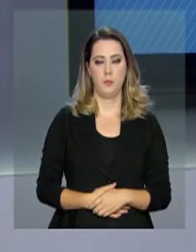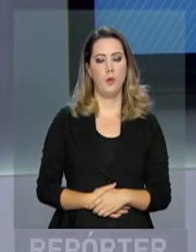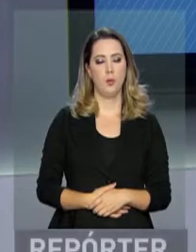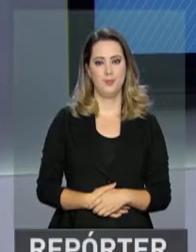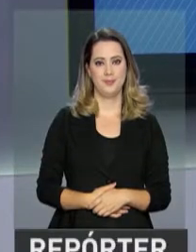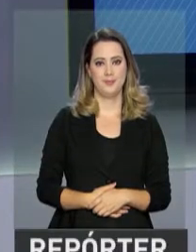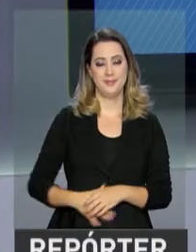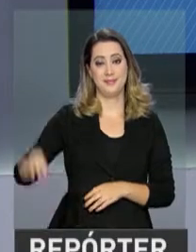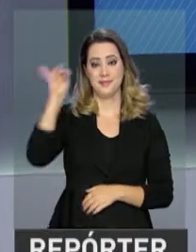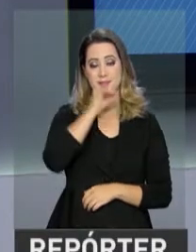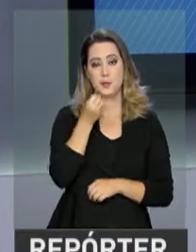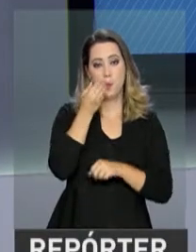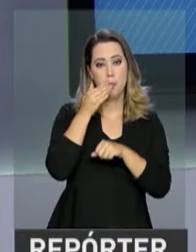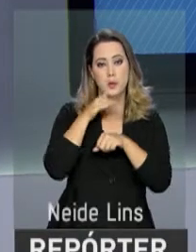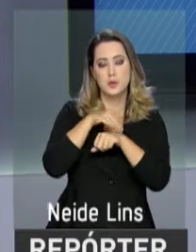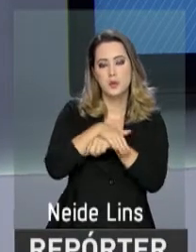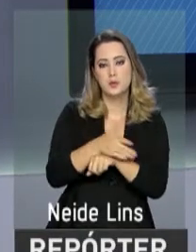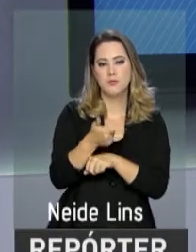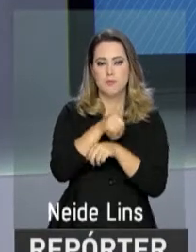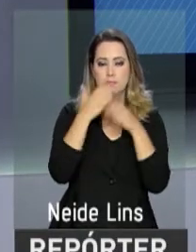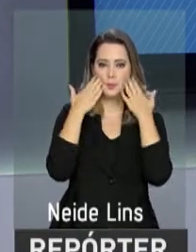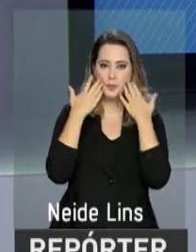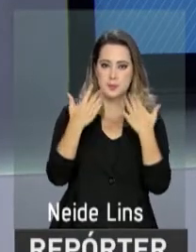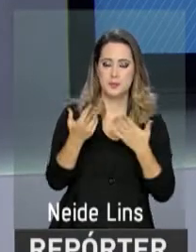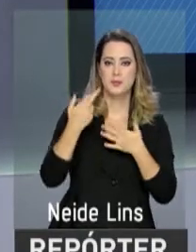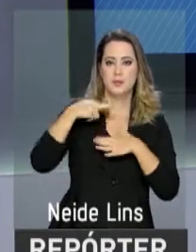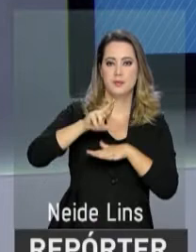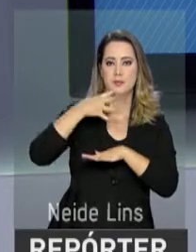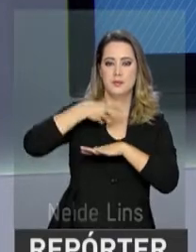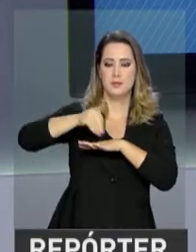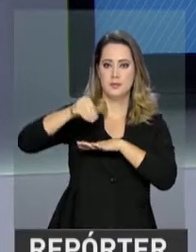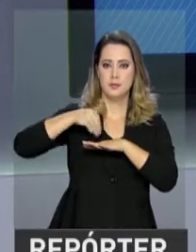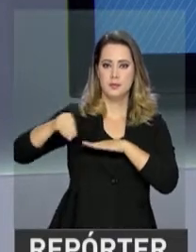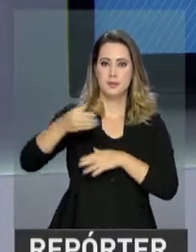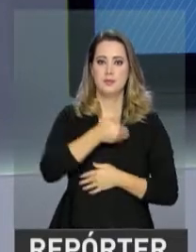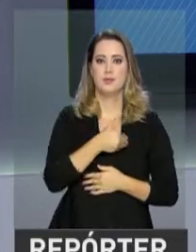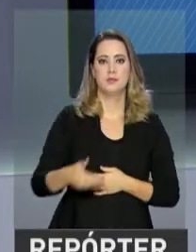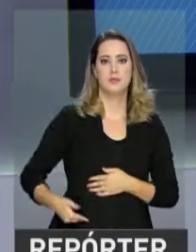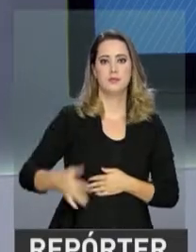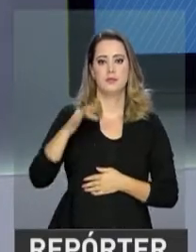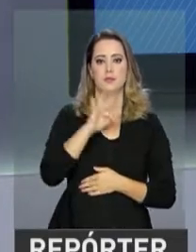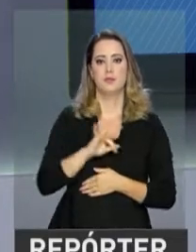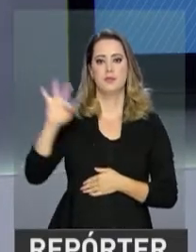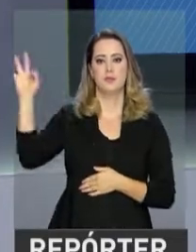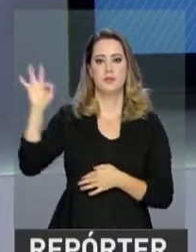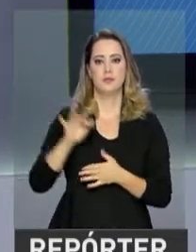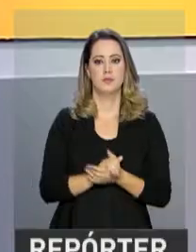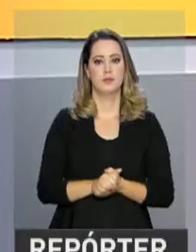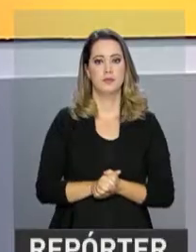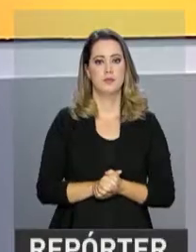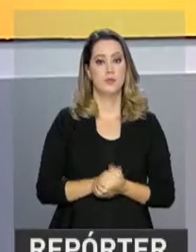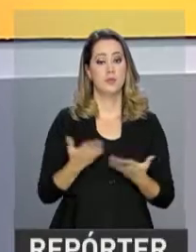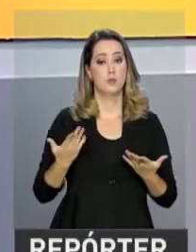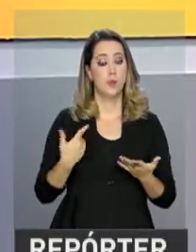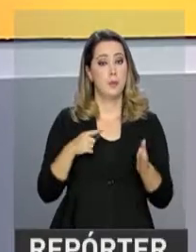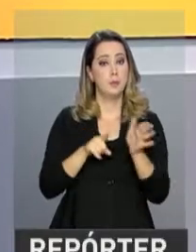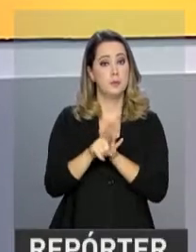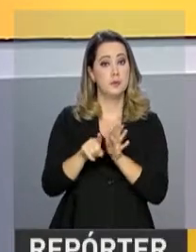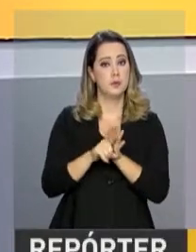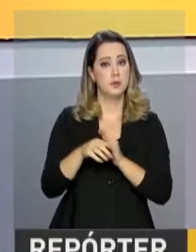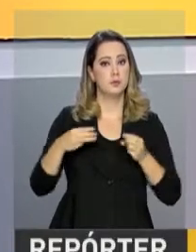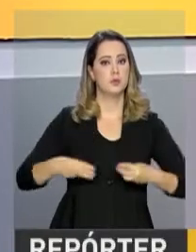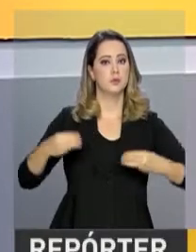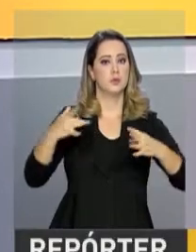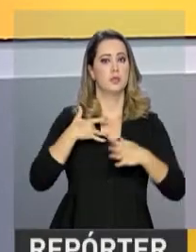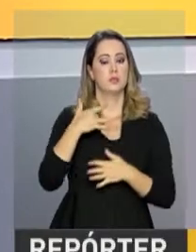olá boa noite estamos de volta com mais uma edição do repórter nbr com as notícias do governo federal levantamento do ministério da